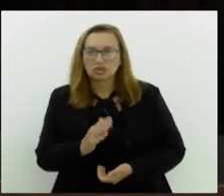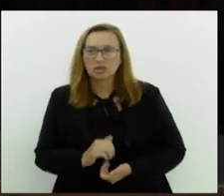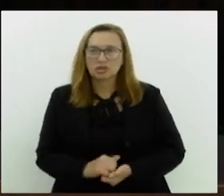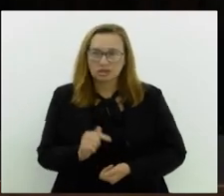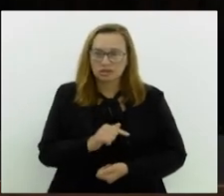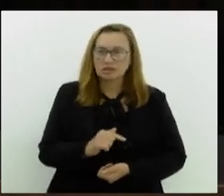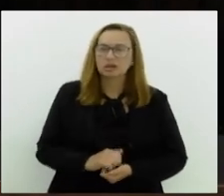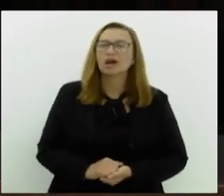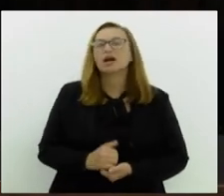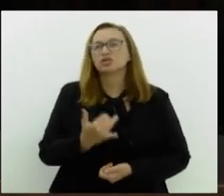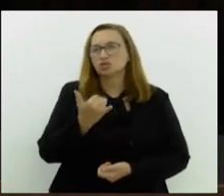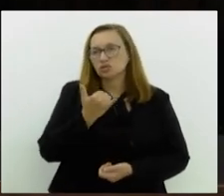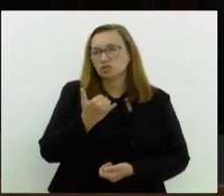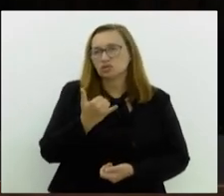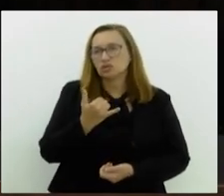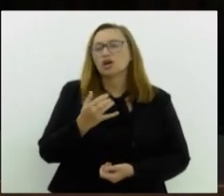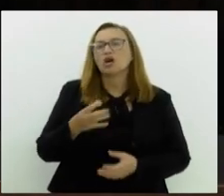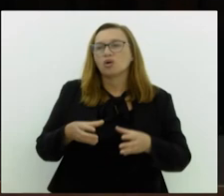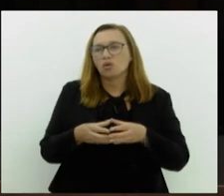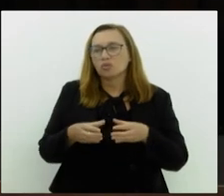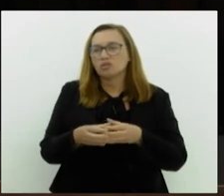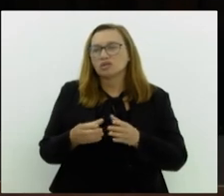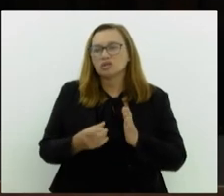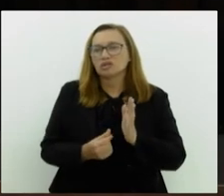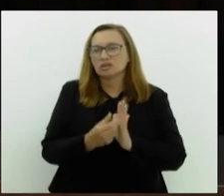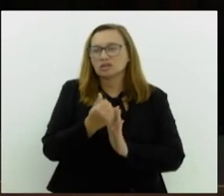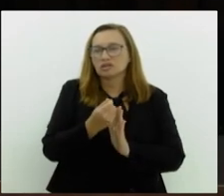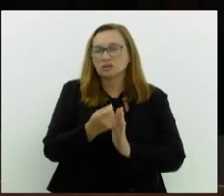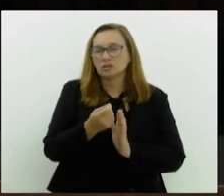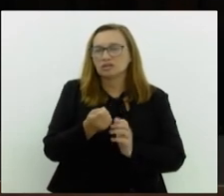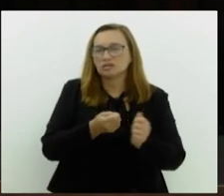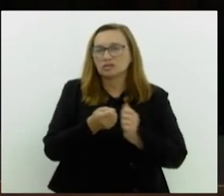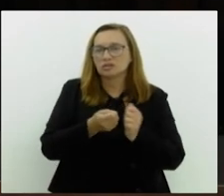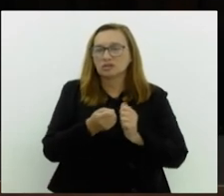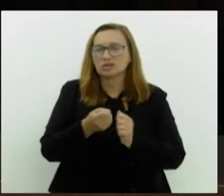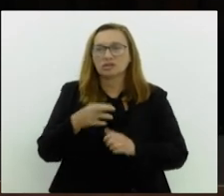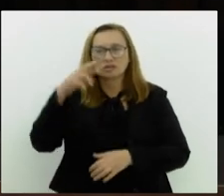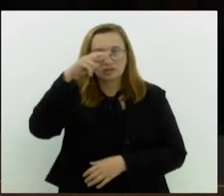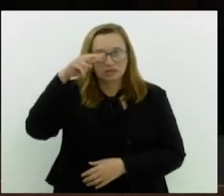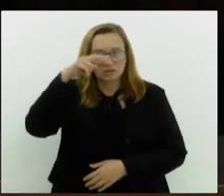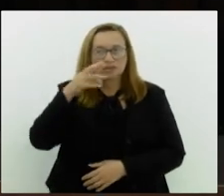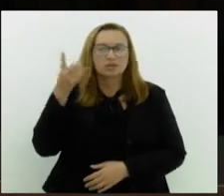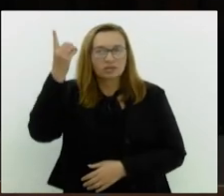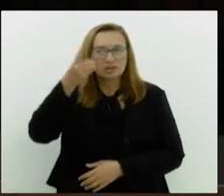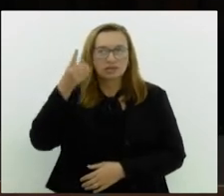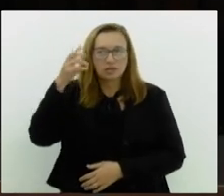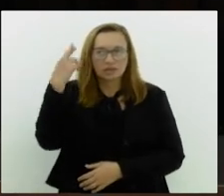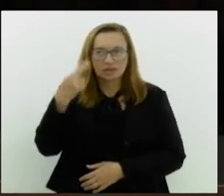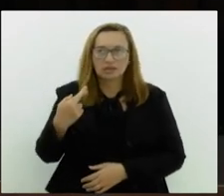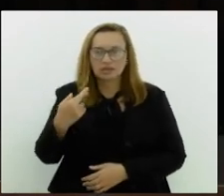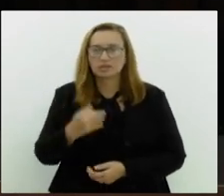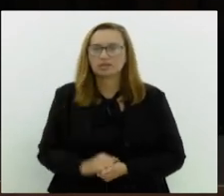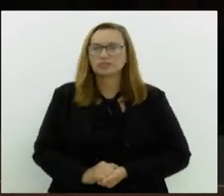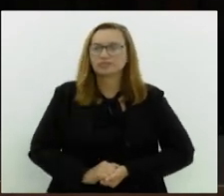Já foi essa, deputada Célia. Pela Comissão de Orçamento, Finanças, Casação Financeira e Controle, deputada Renata